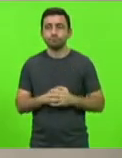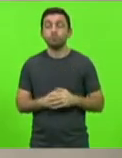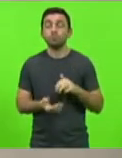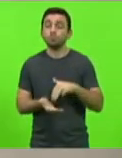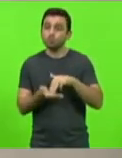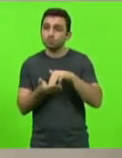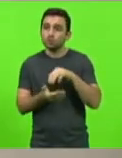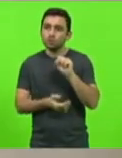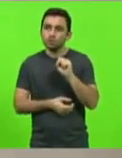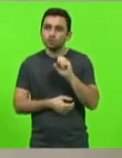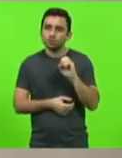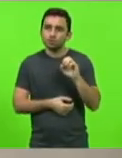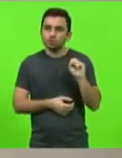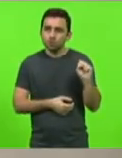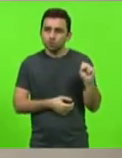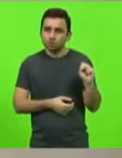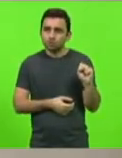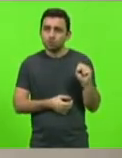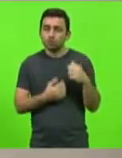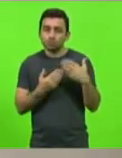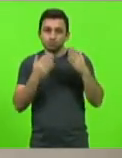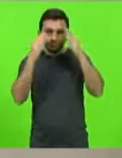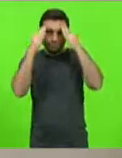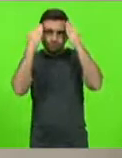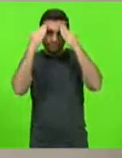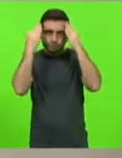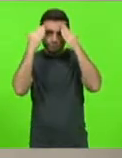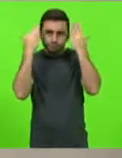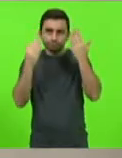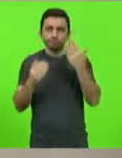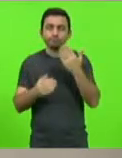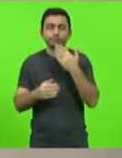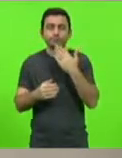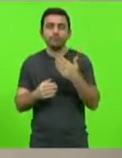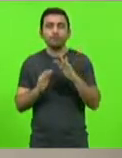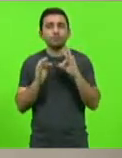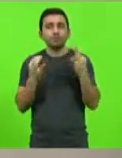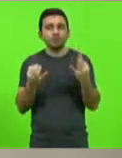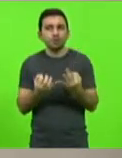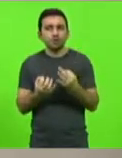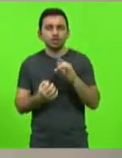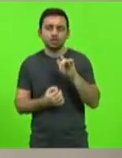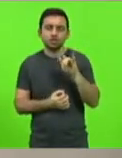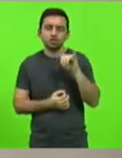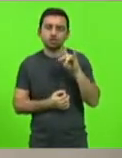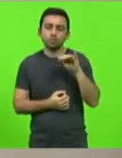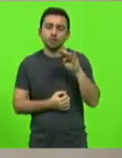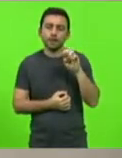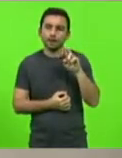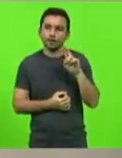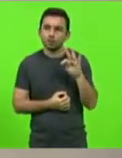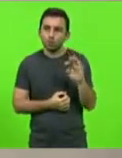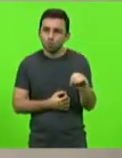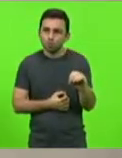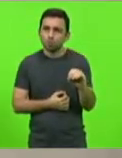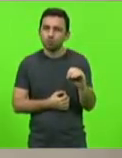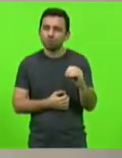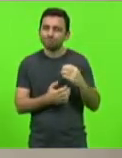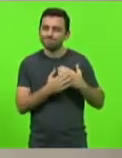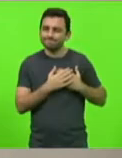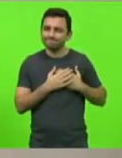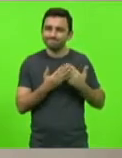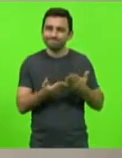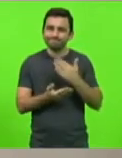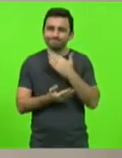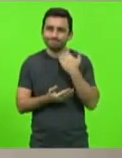808, doutor deputado José Milton Schaeffer, manifestando aos familiares do senhor Gilberto Moraes, pesar pelo seu falecimento, em discussão.